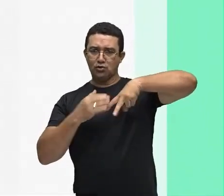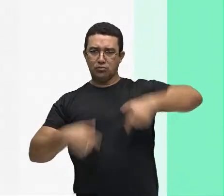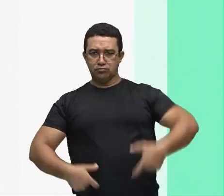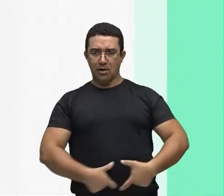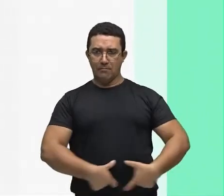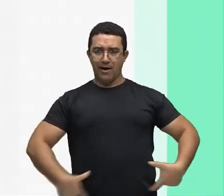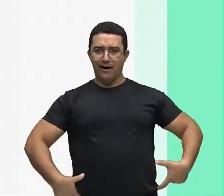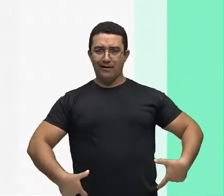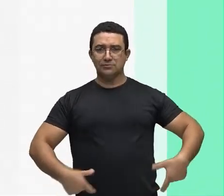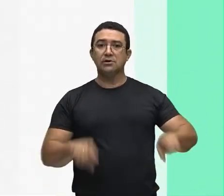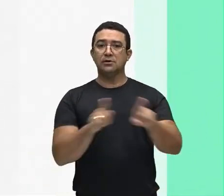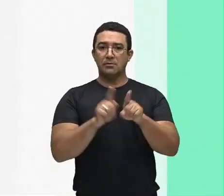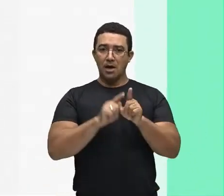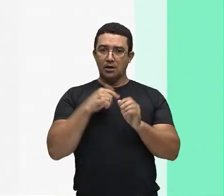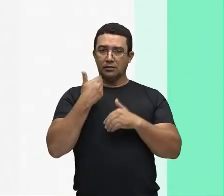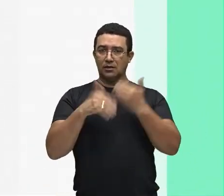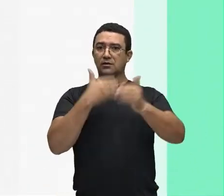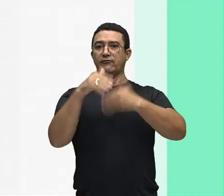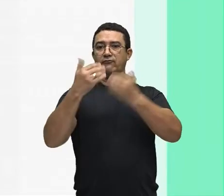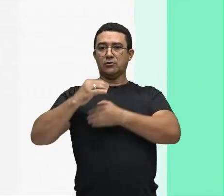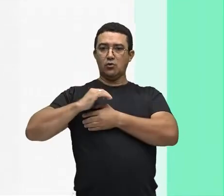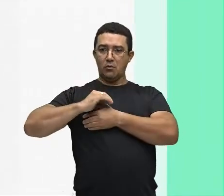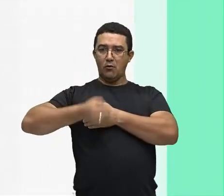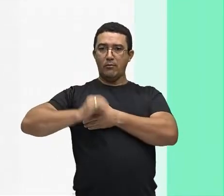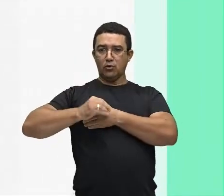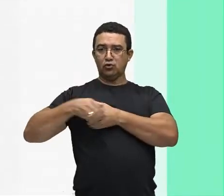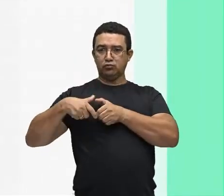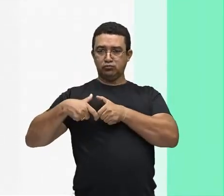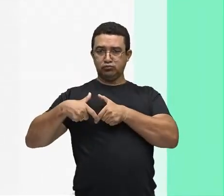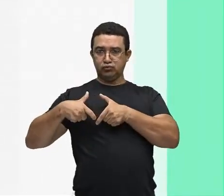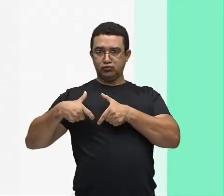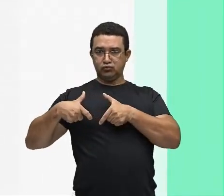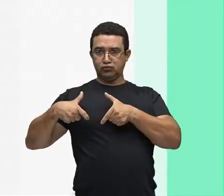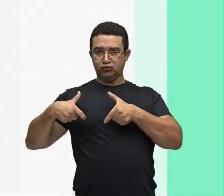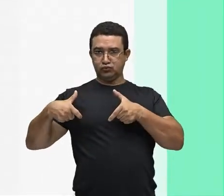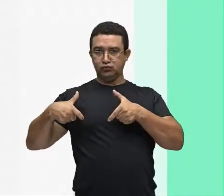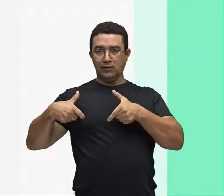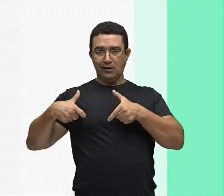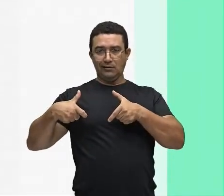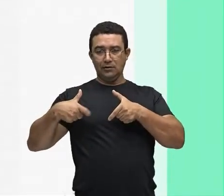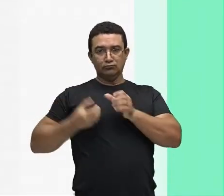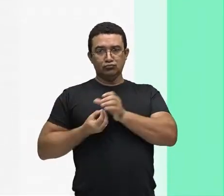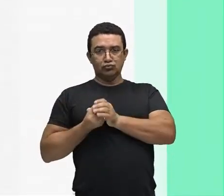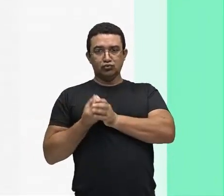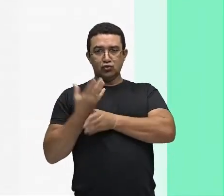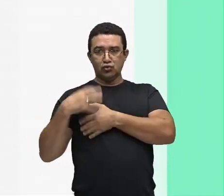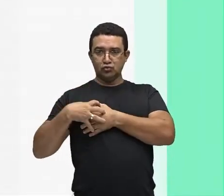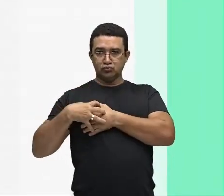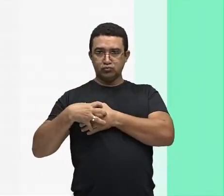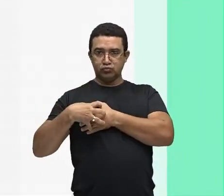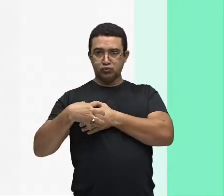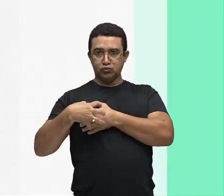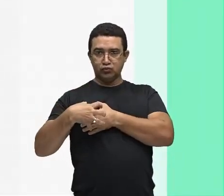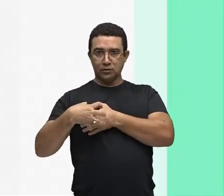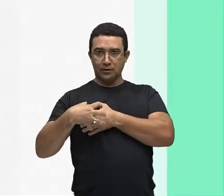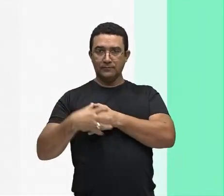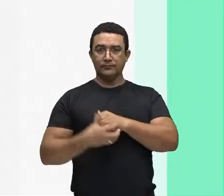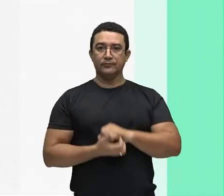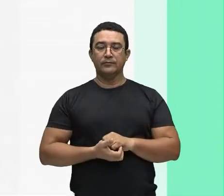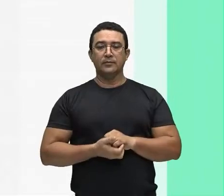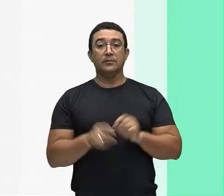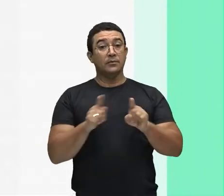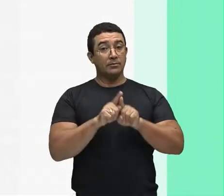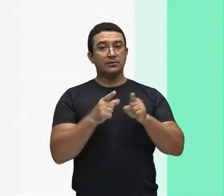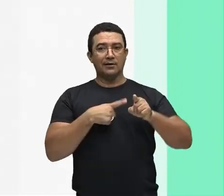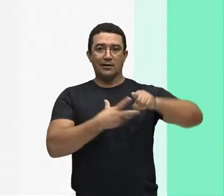também desenvolvimento do broto mamário, que posteriormente formarão os seios. Temos ainda o aparecimento